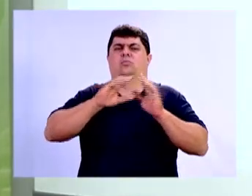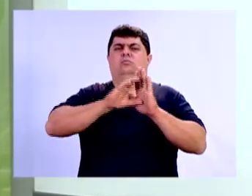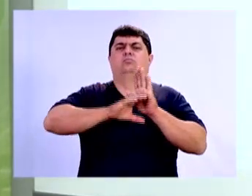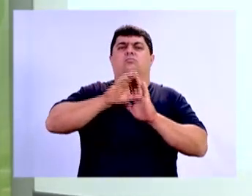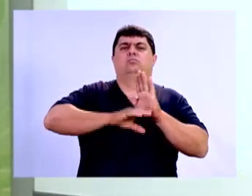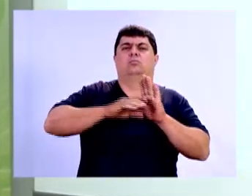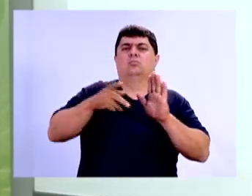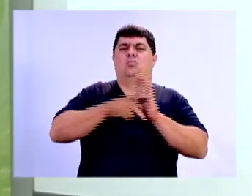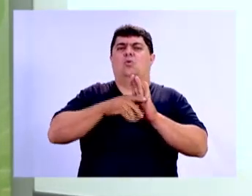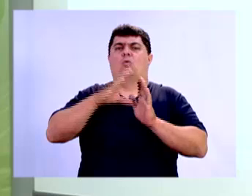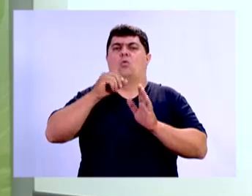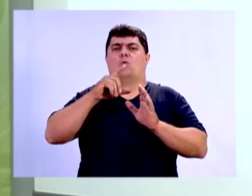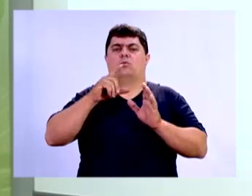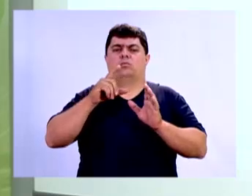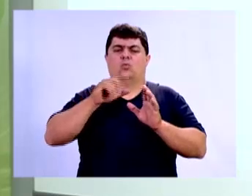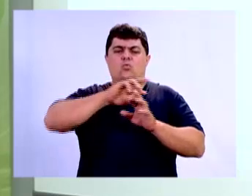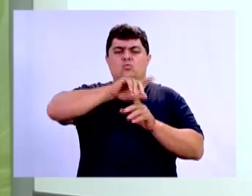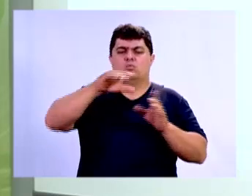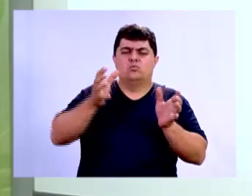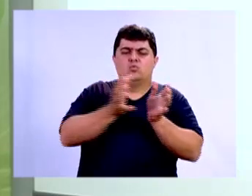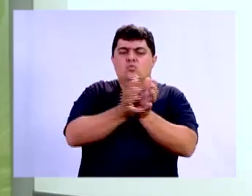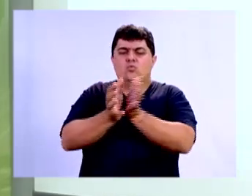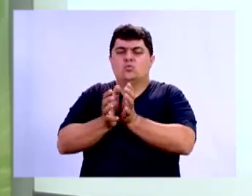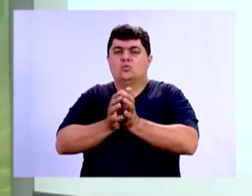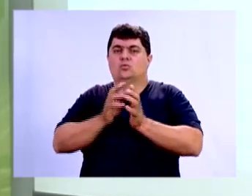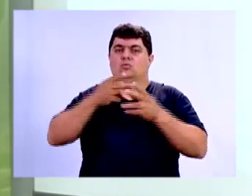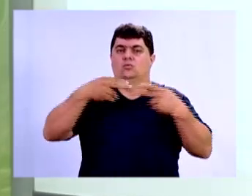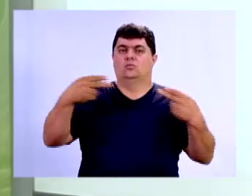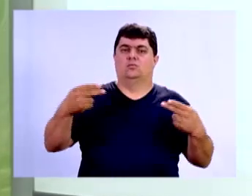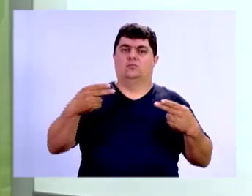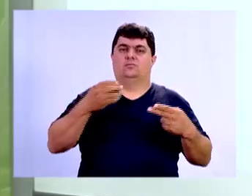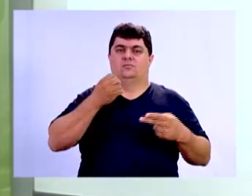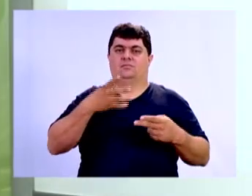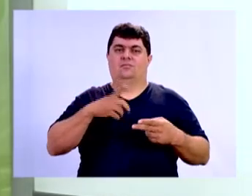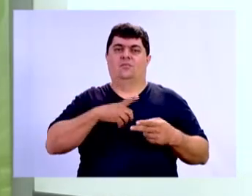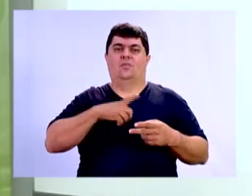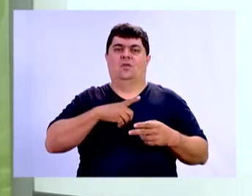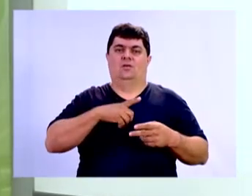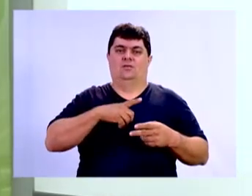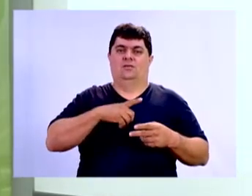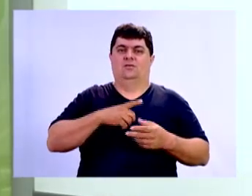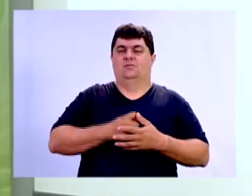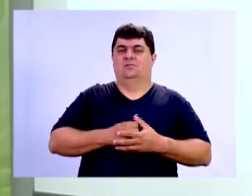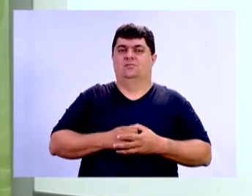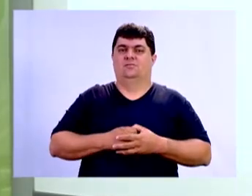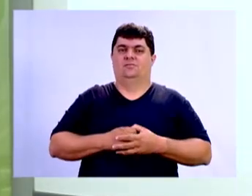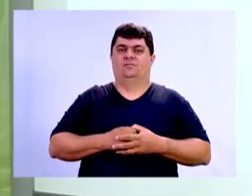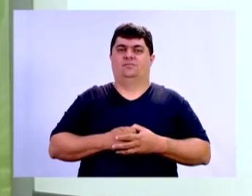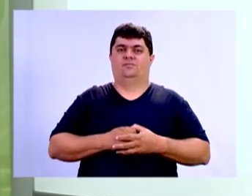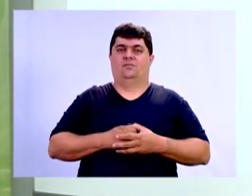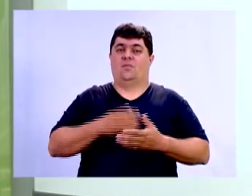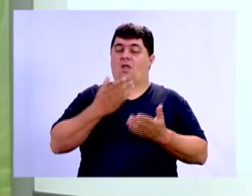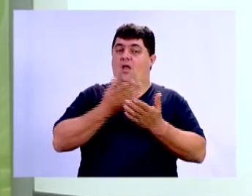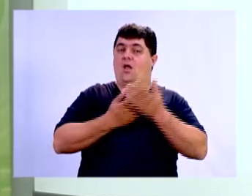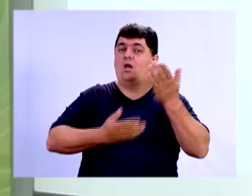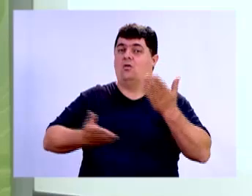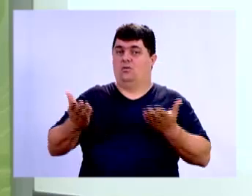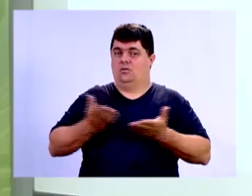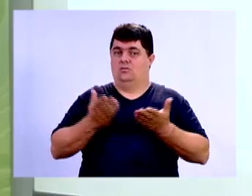de coleção de objetos? Acho que até um bom senso já nos diz o que seria isso. A aula hoje é